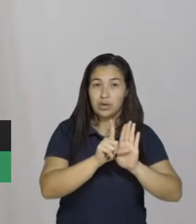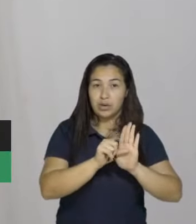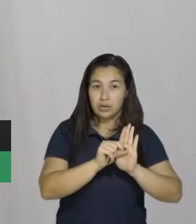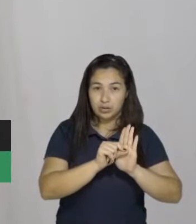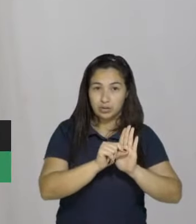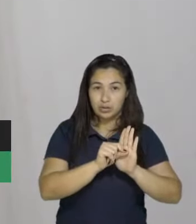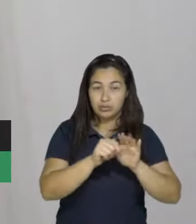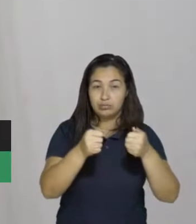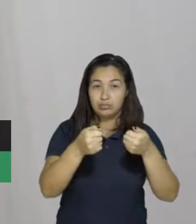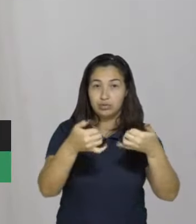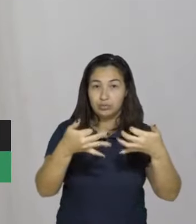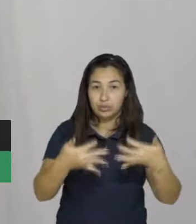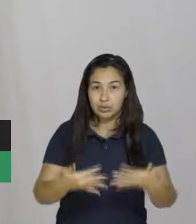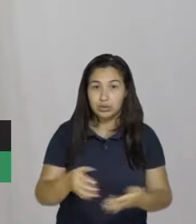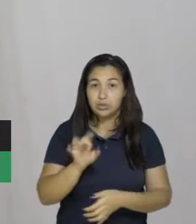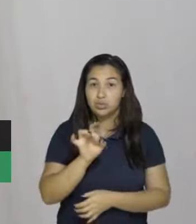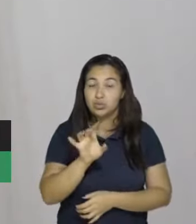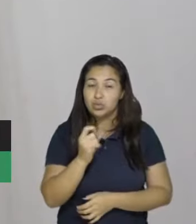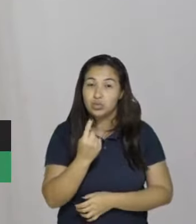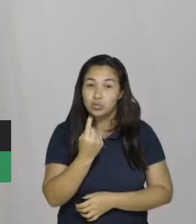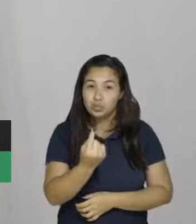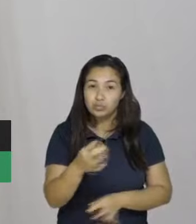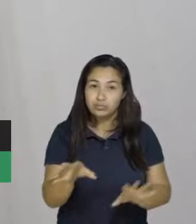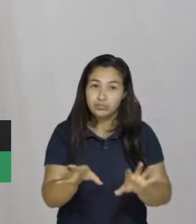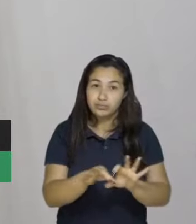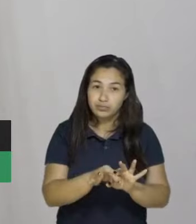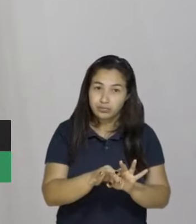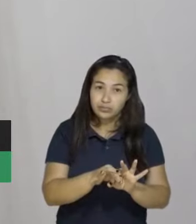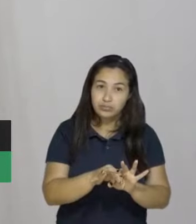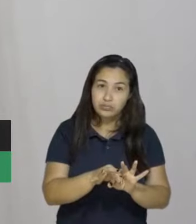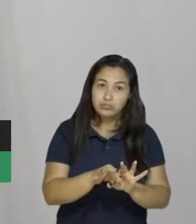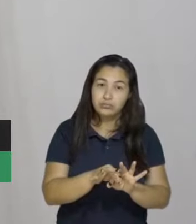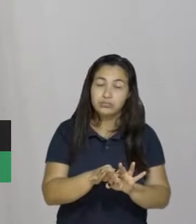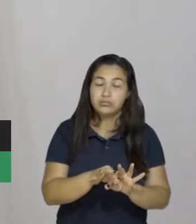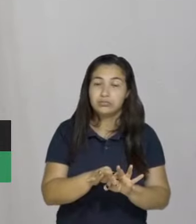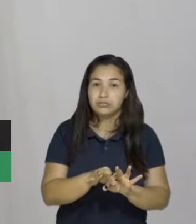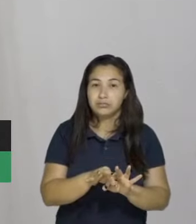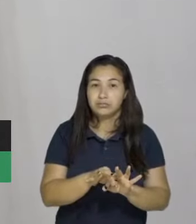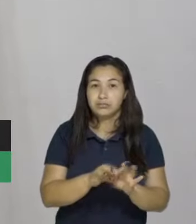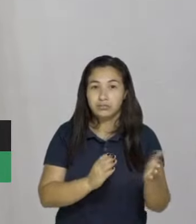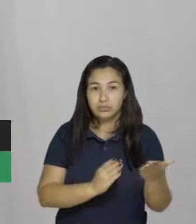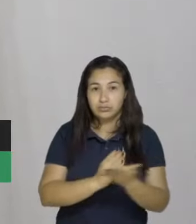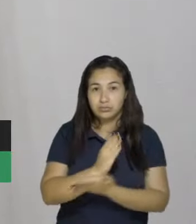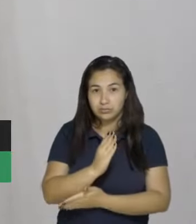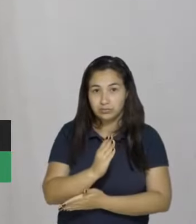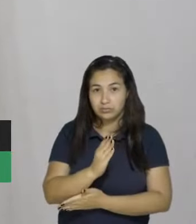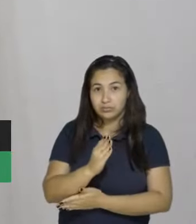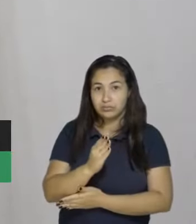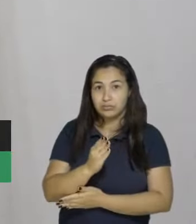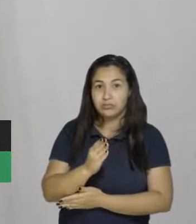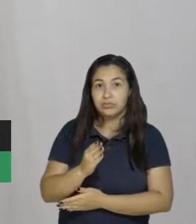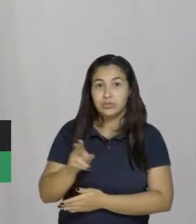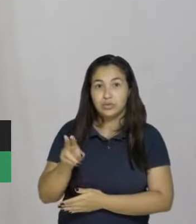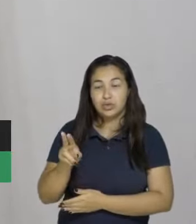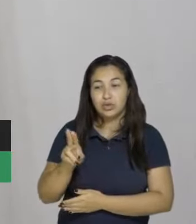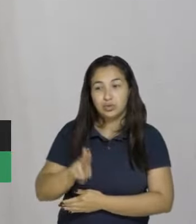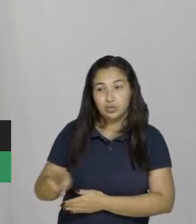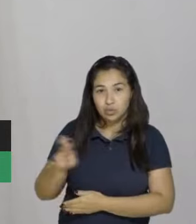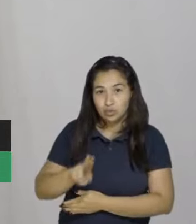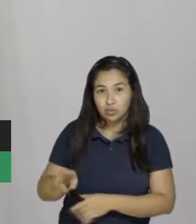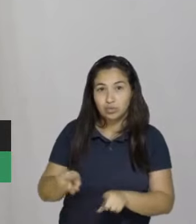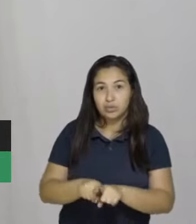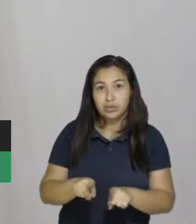deixando somente vinculado o alvará de funcionamento e o alvará de habite-se, porque